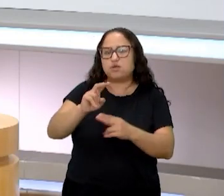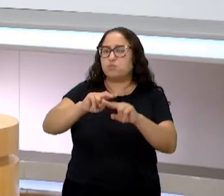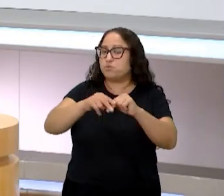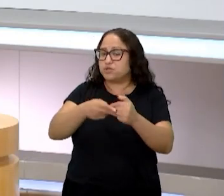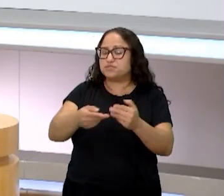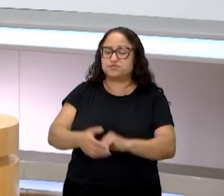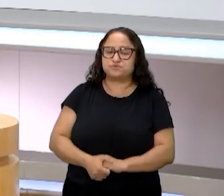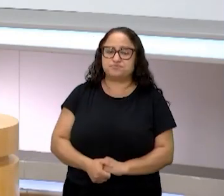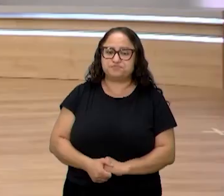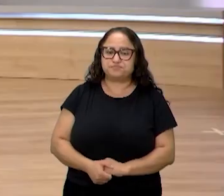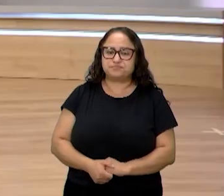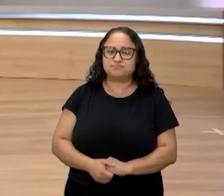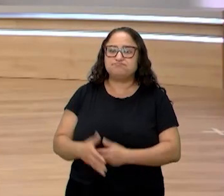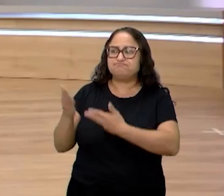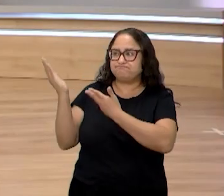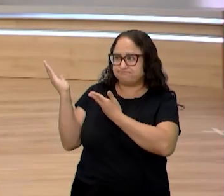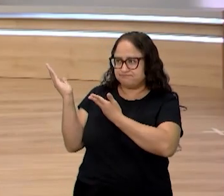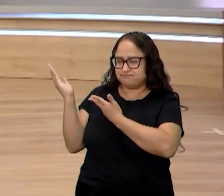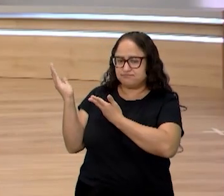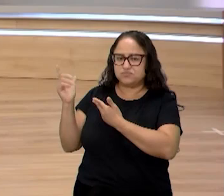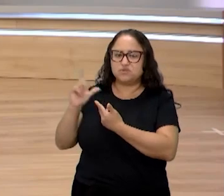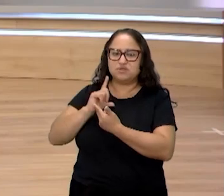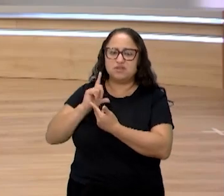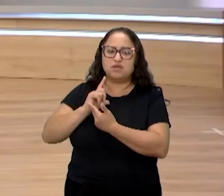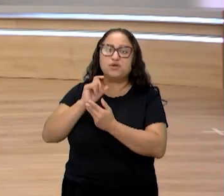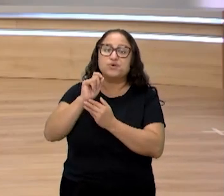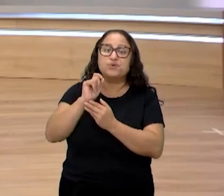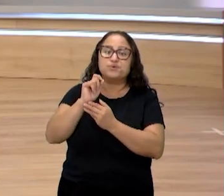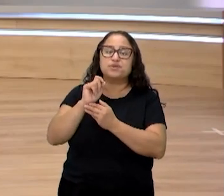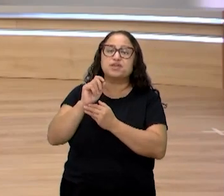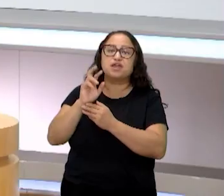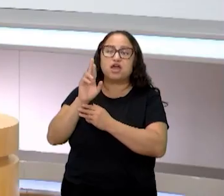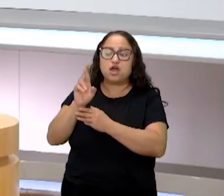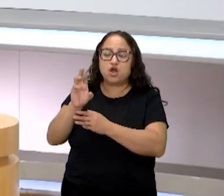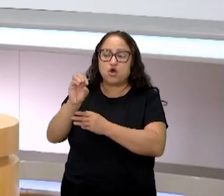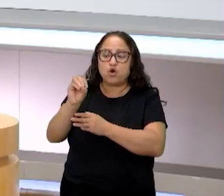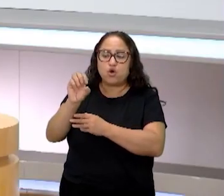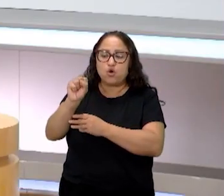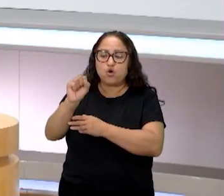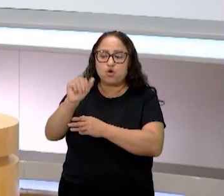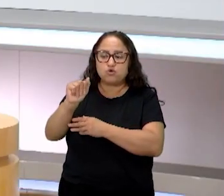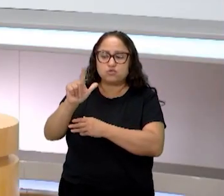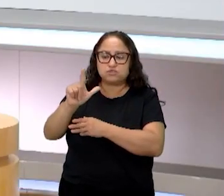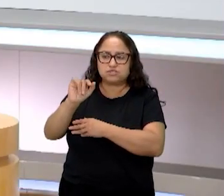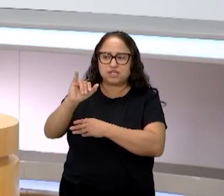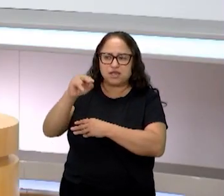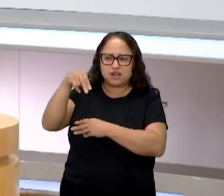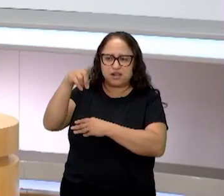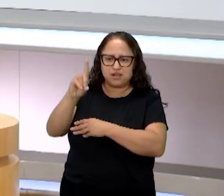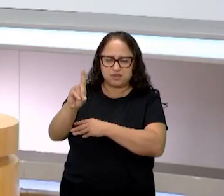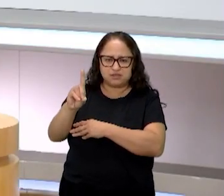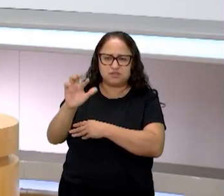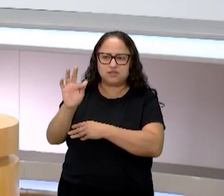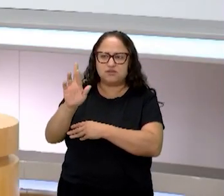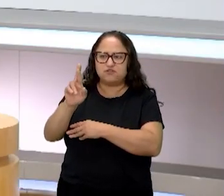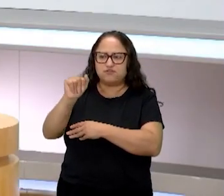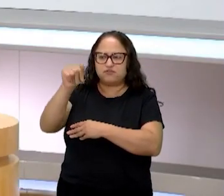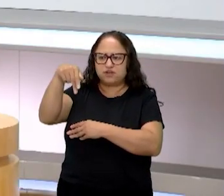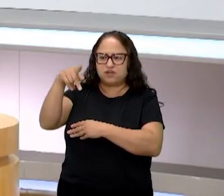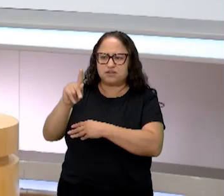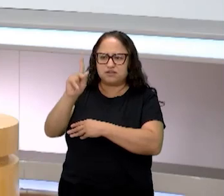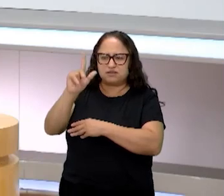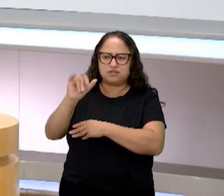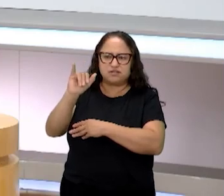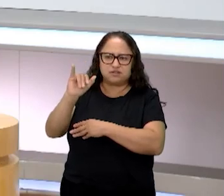disso. Então, olha só, isso daqui foi o que a Rosalind Franklin acabou descobrindo. E aí, né, gente,